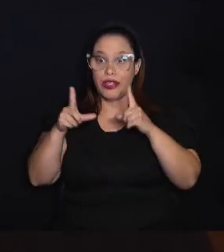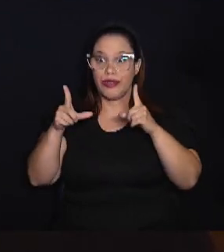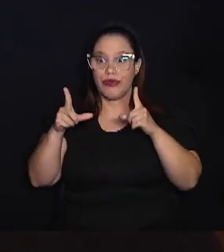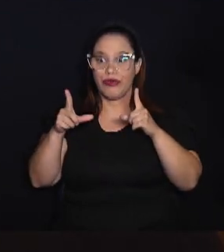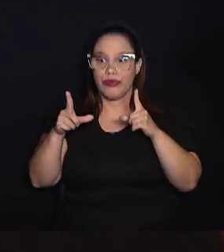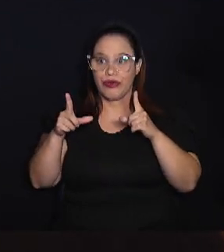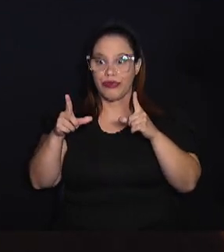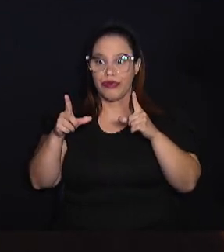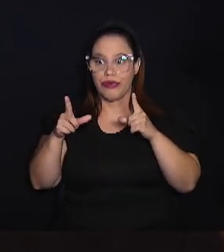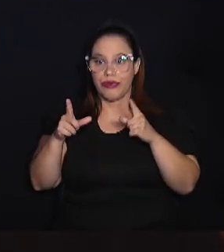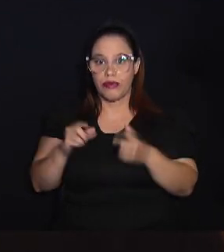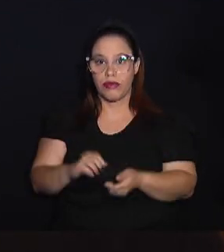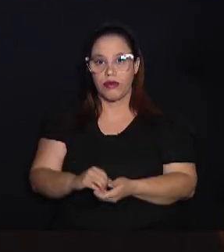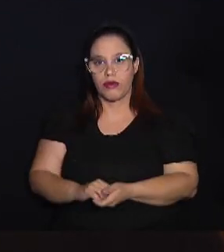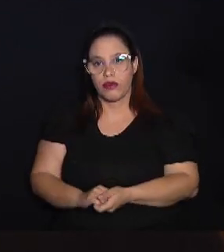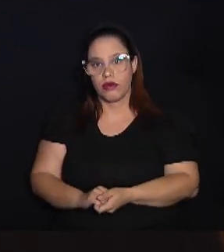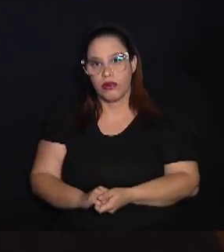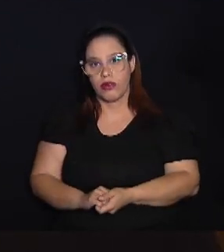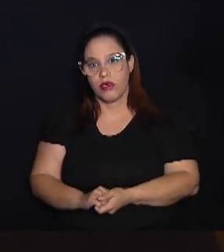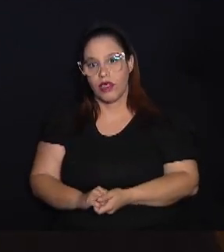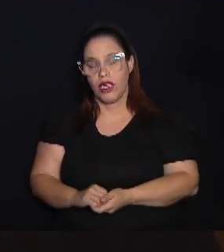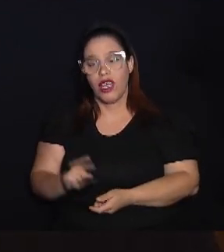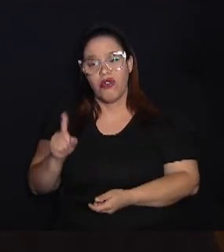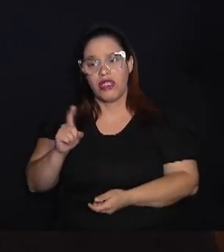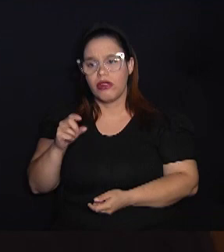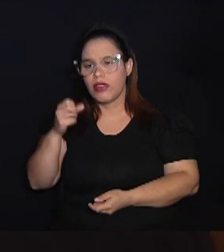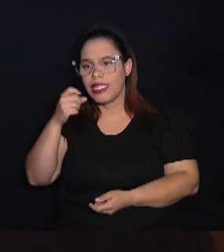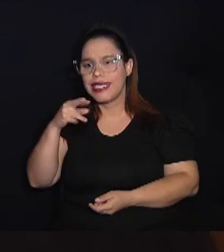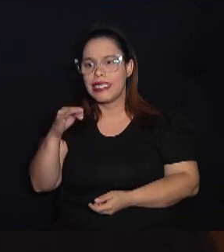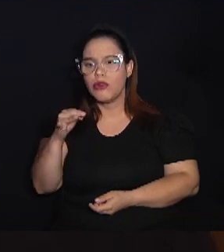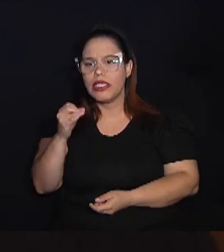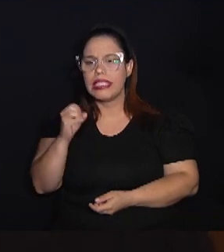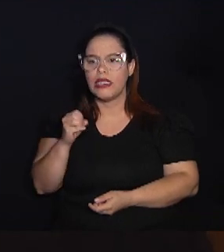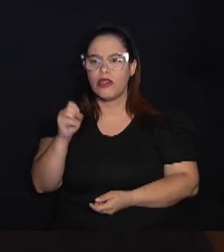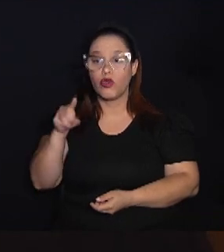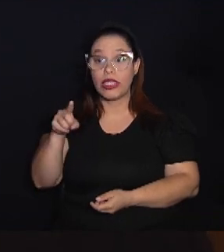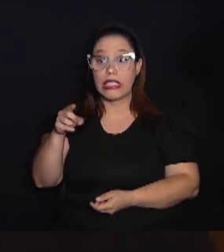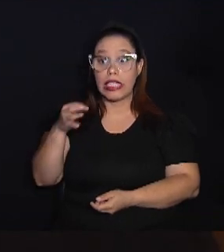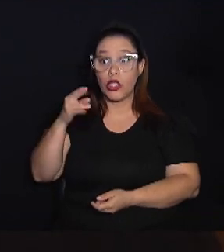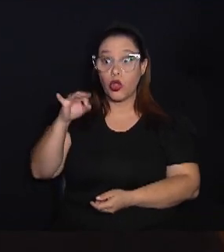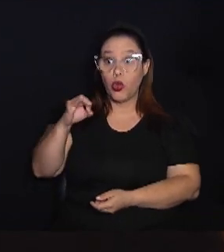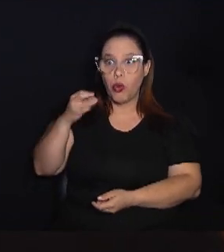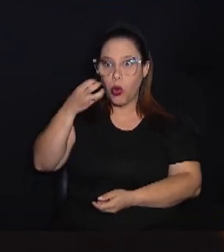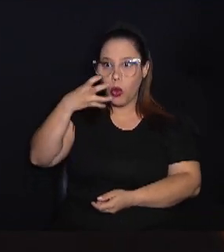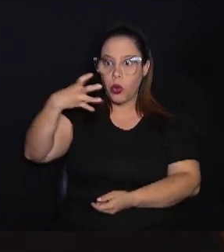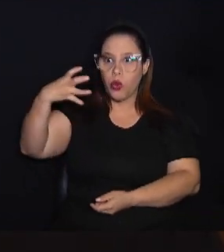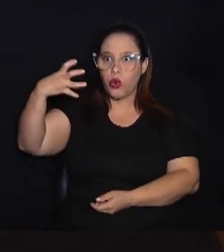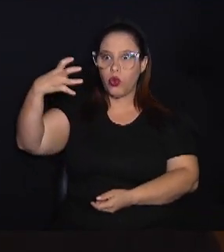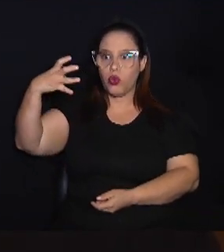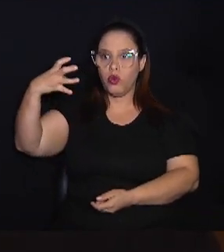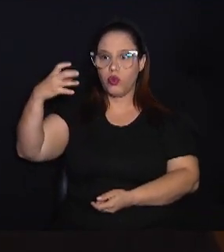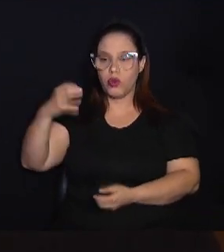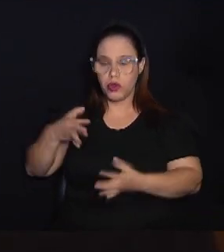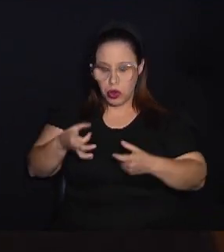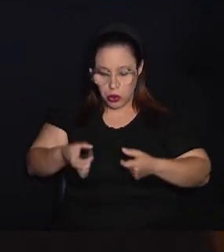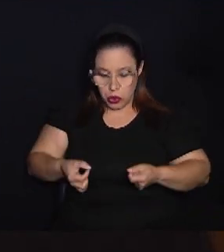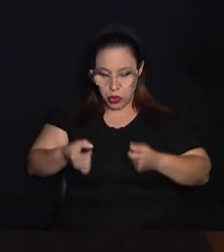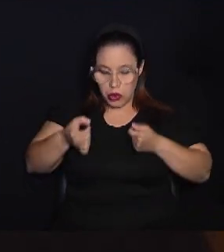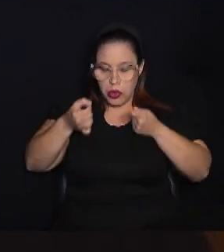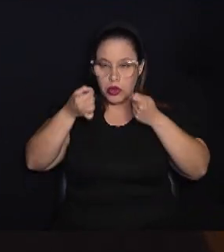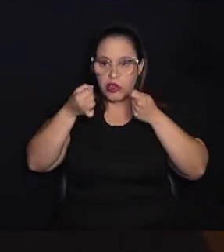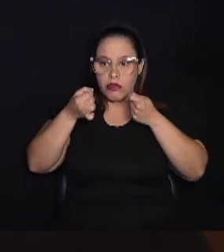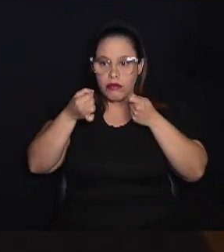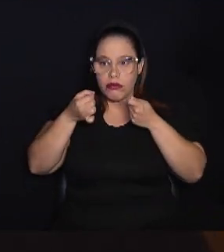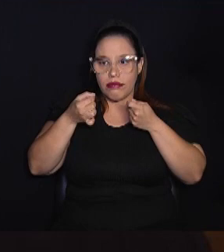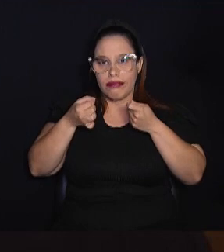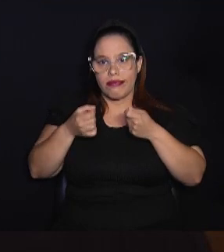está com uma sinusite, você está com um tumor e ele está gigante, já está pegando o seu olho. Aí foi